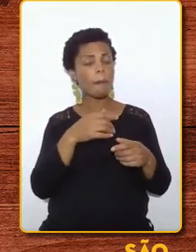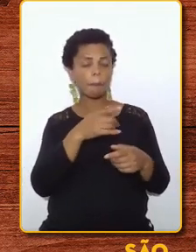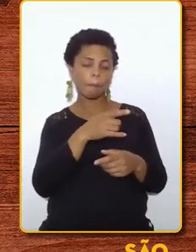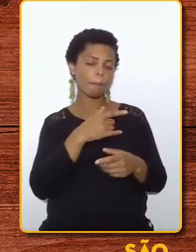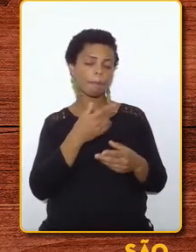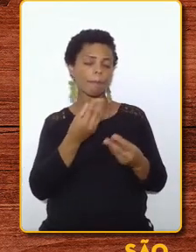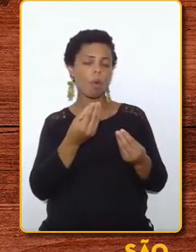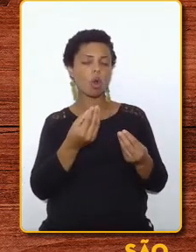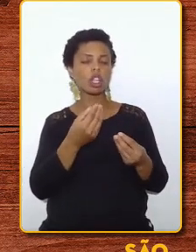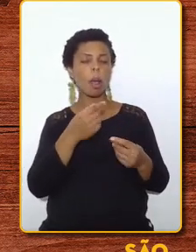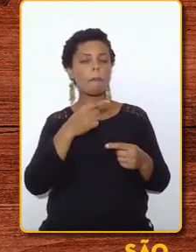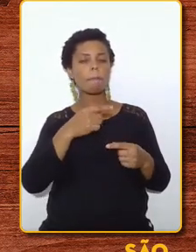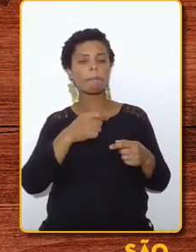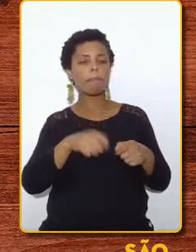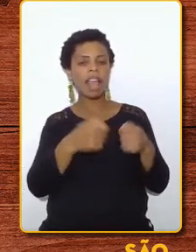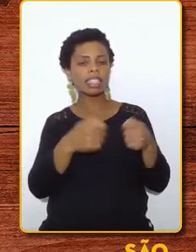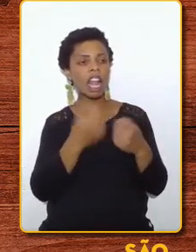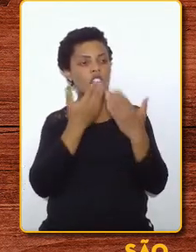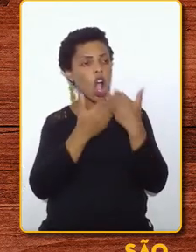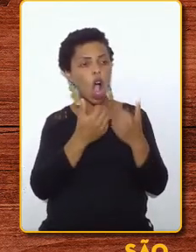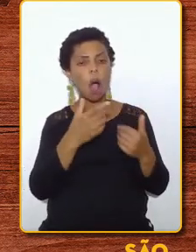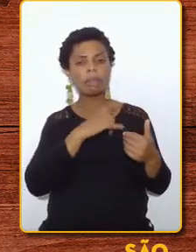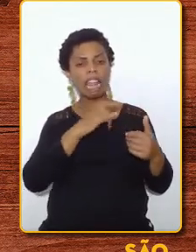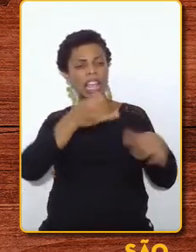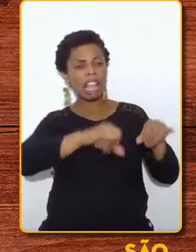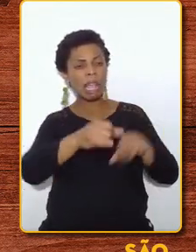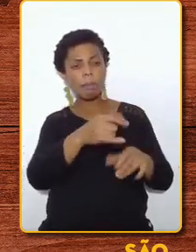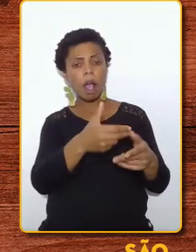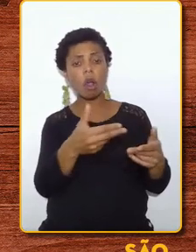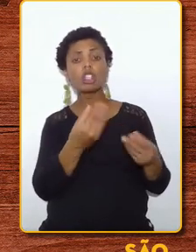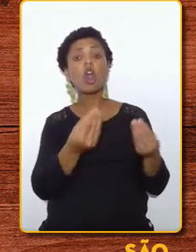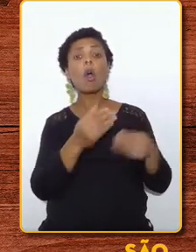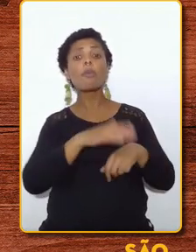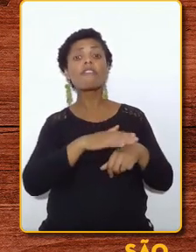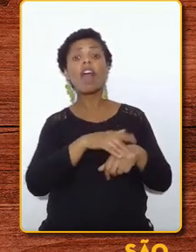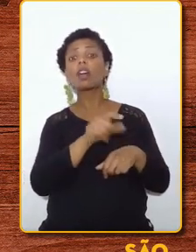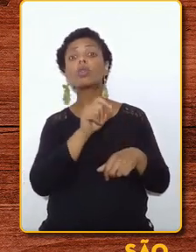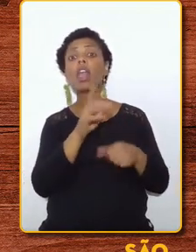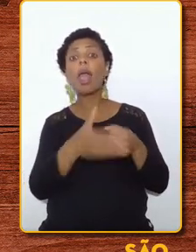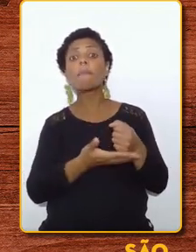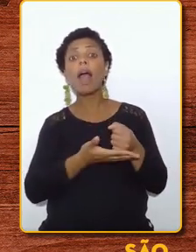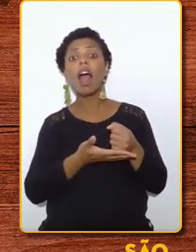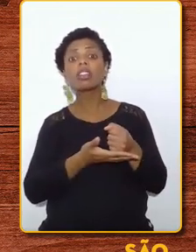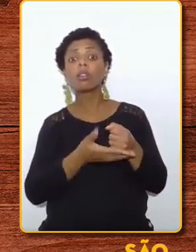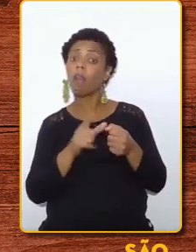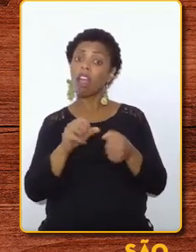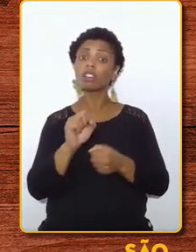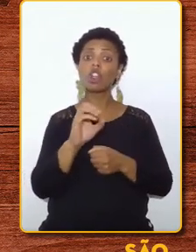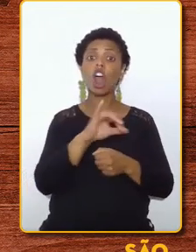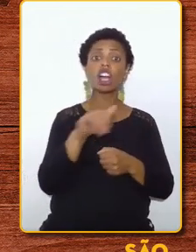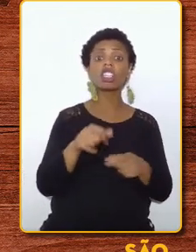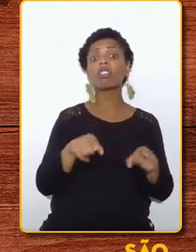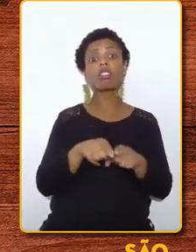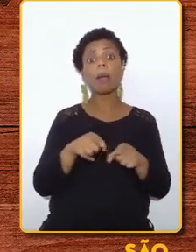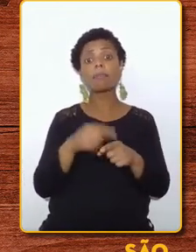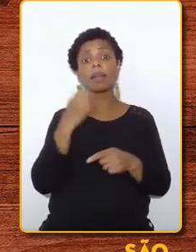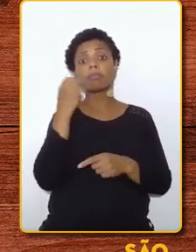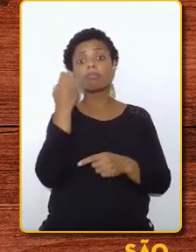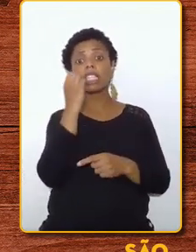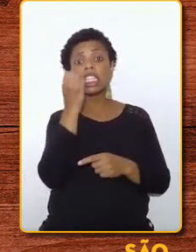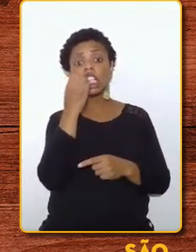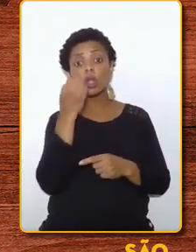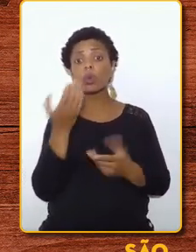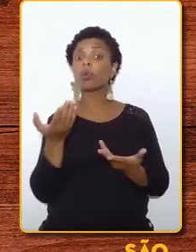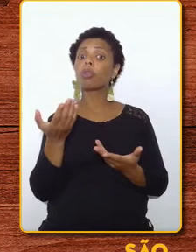produto industrializado cheio de químico é feito de soja e milho, é isso, soja e milho com corante gosto A, B,